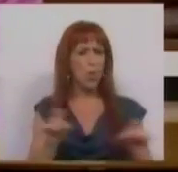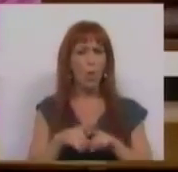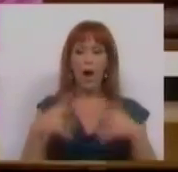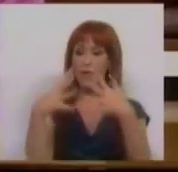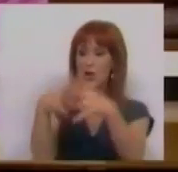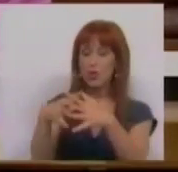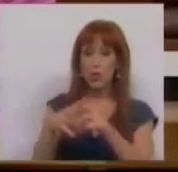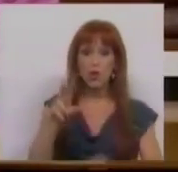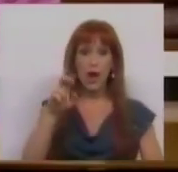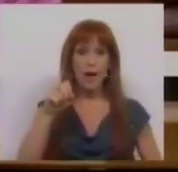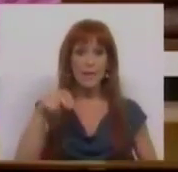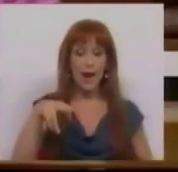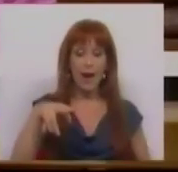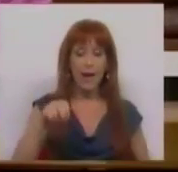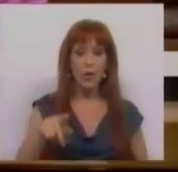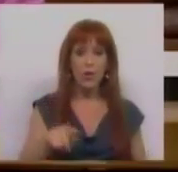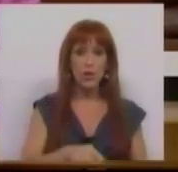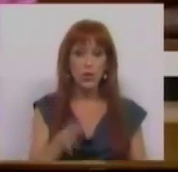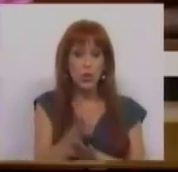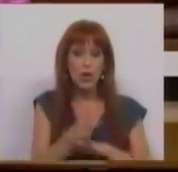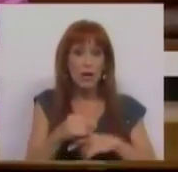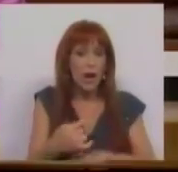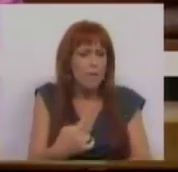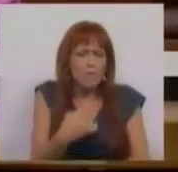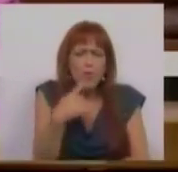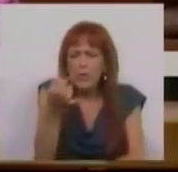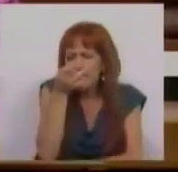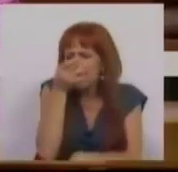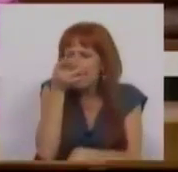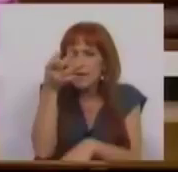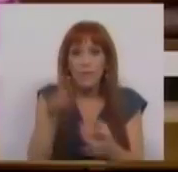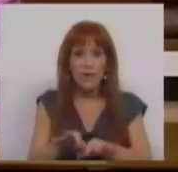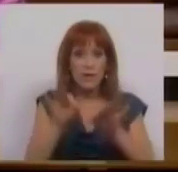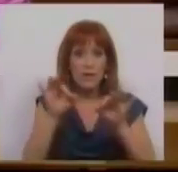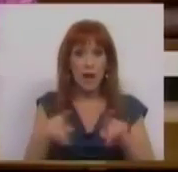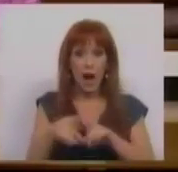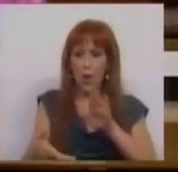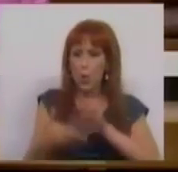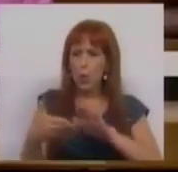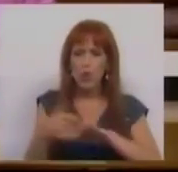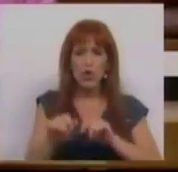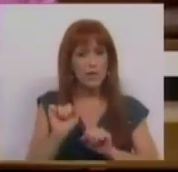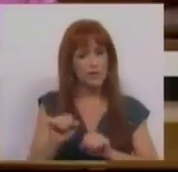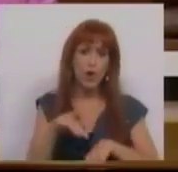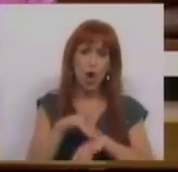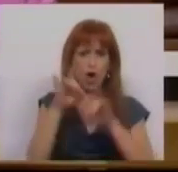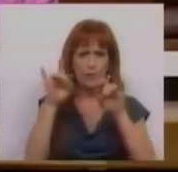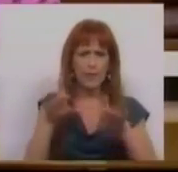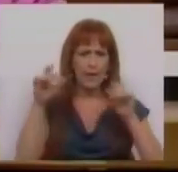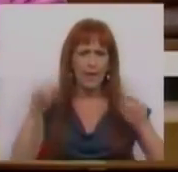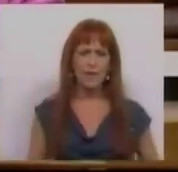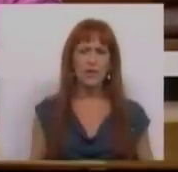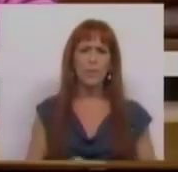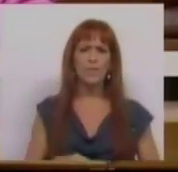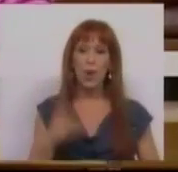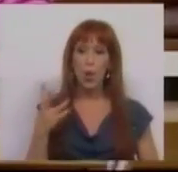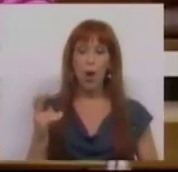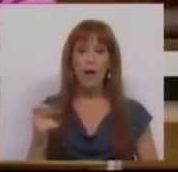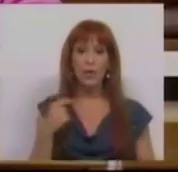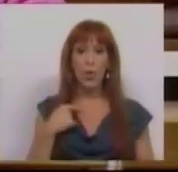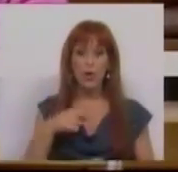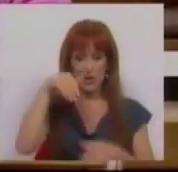da estrutura do SNS num setor tão sensível como são as urgências dos hospitais. 4